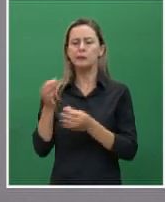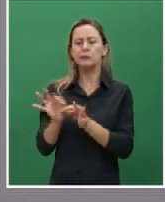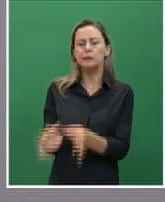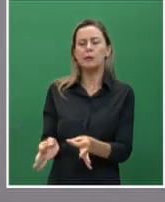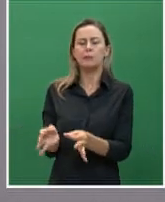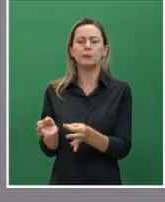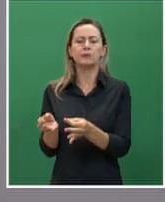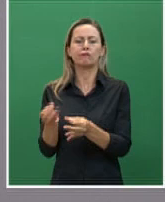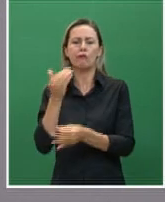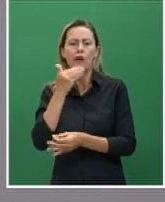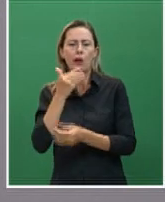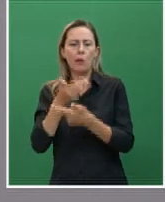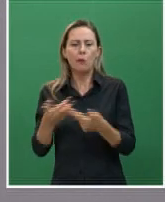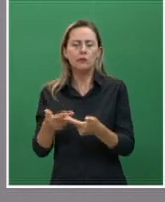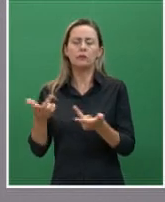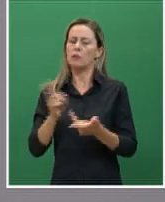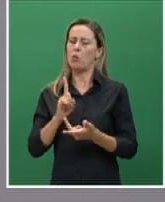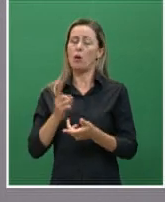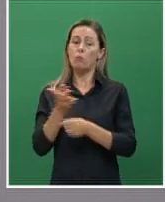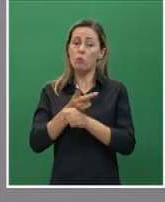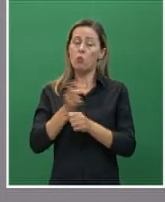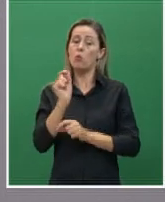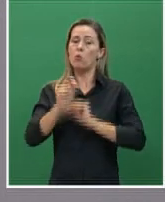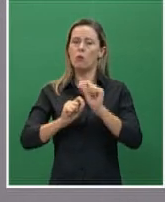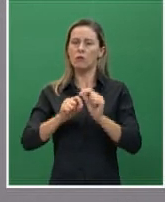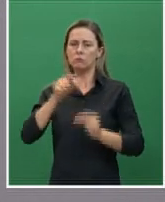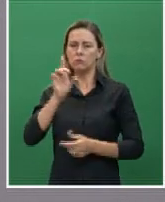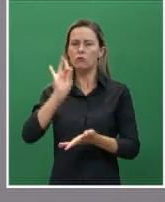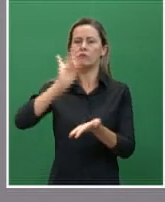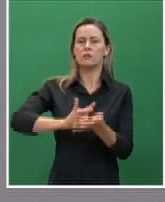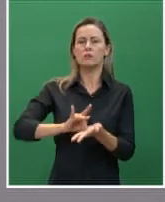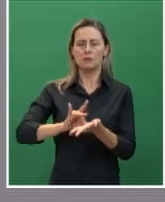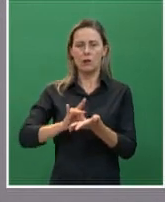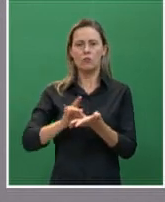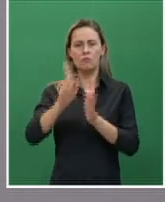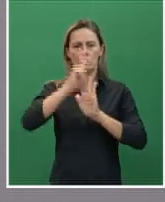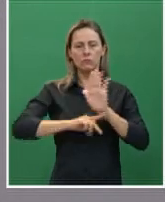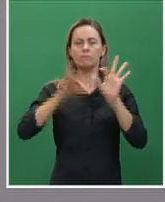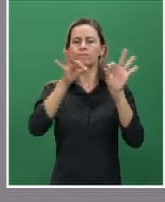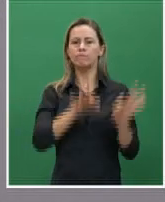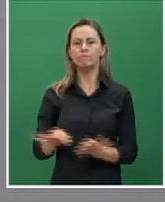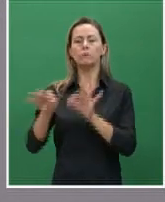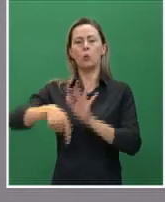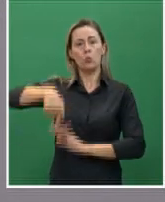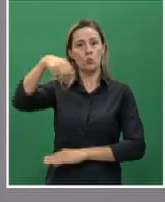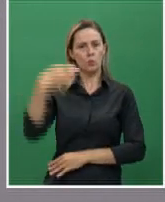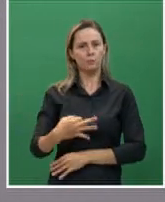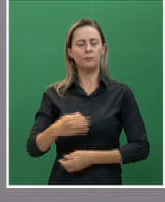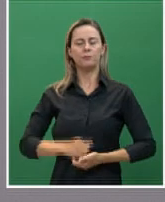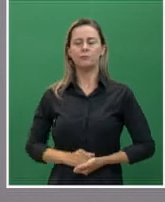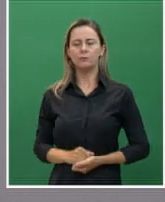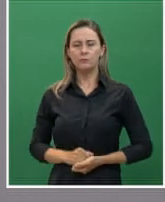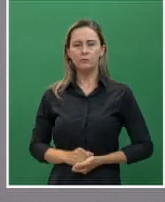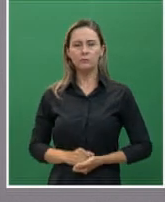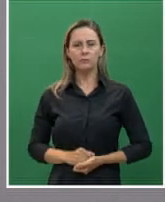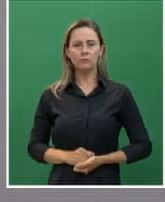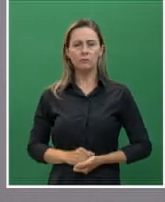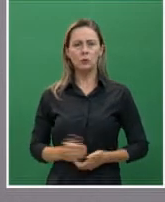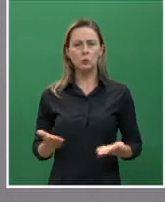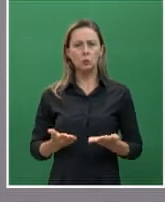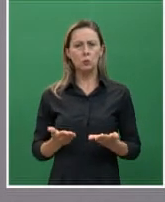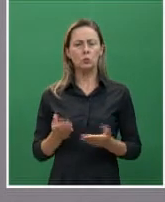obra pela metade mas buscar realmente as soluções definitivas e é eu ia com preocupação que eu vejo por exemplo a